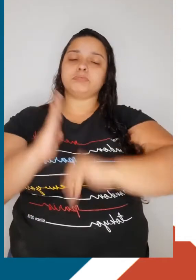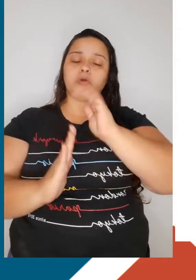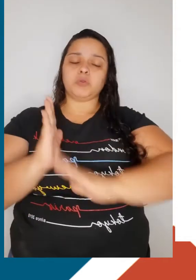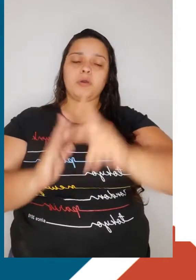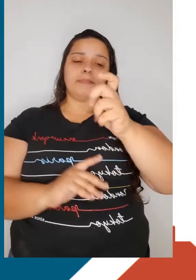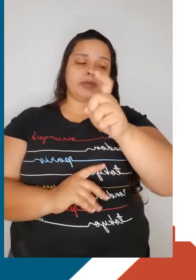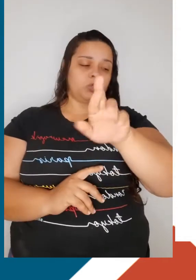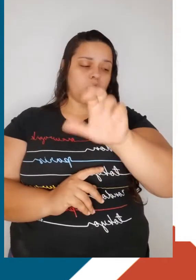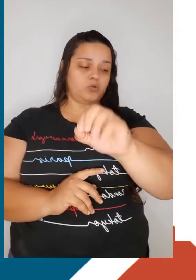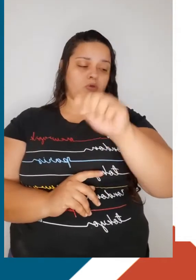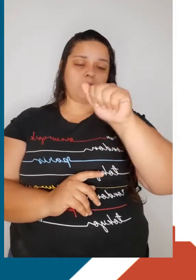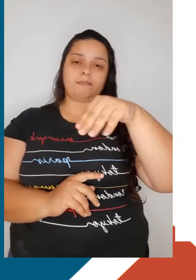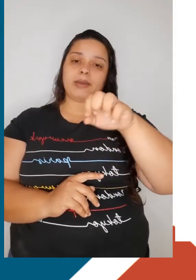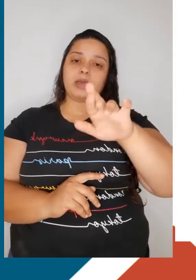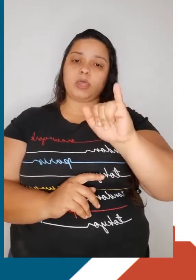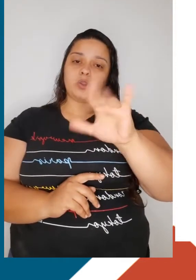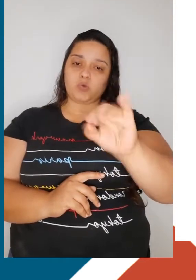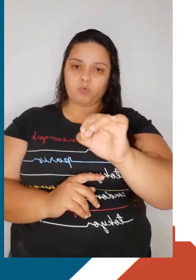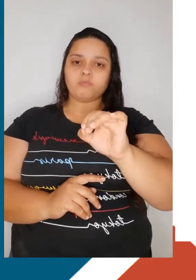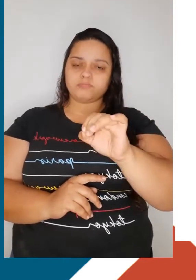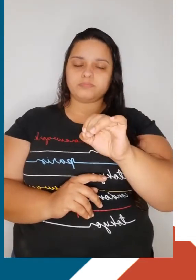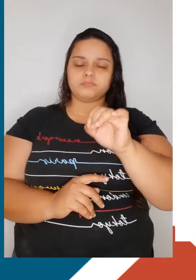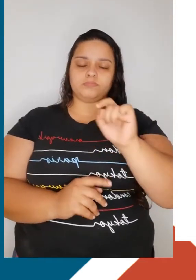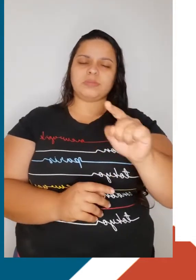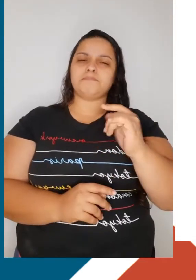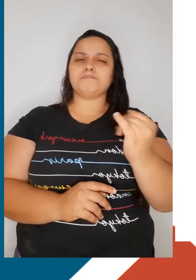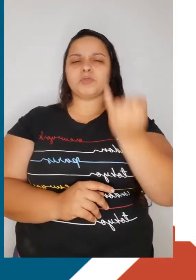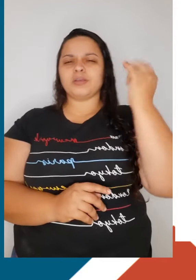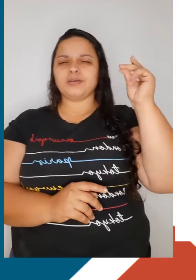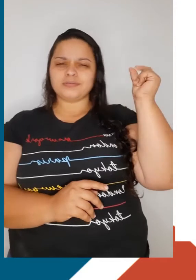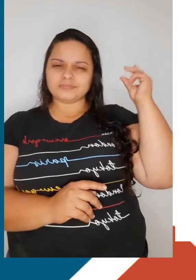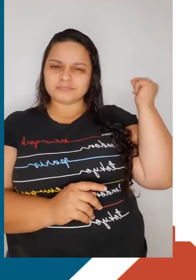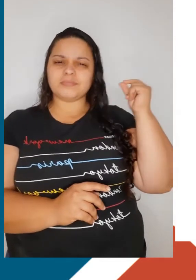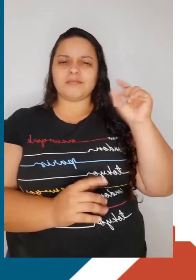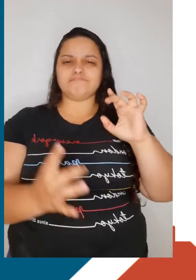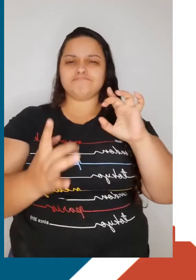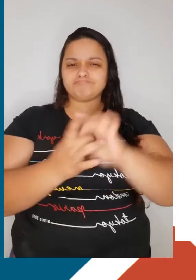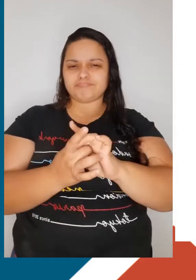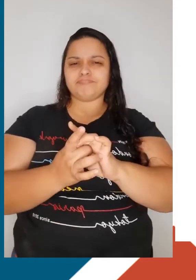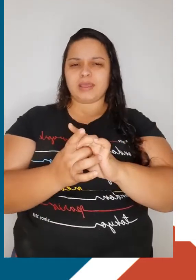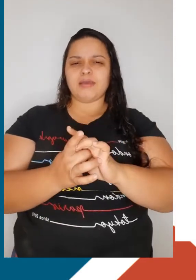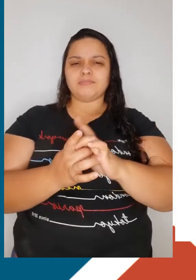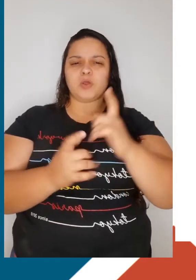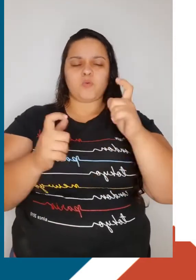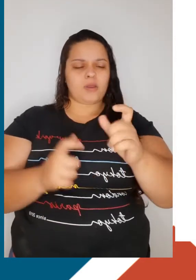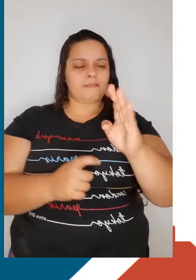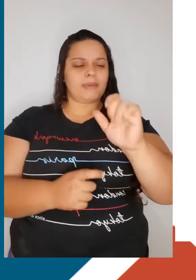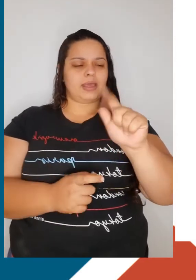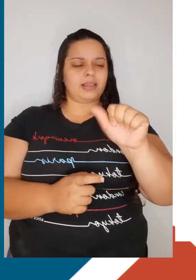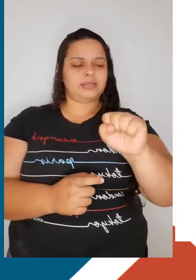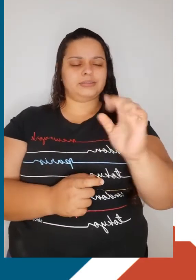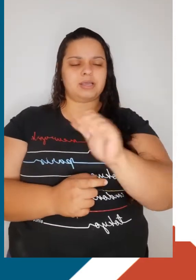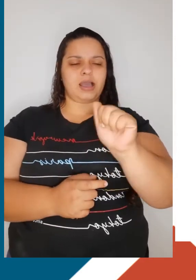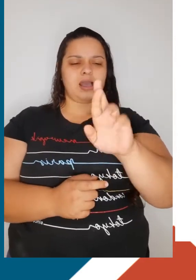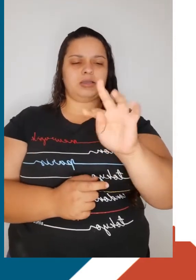em 1888, enquanto membro da Academia Imperial de Belas Artes, uma instituição importante na época ligada às elites do Império do